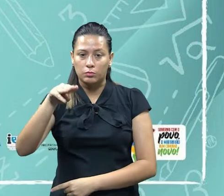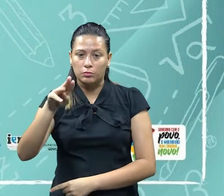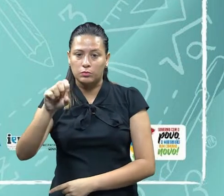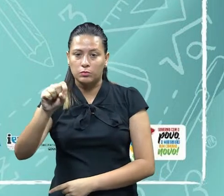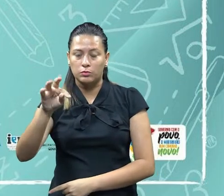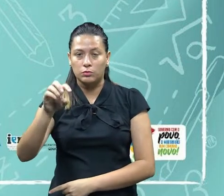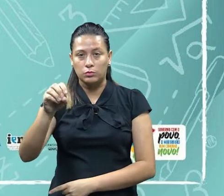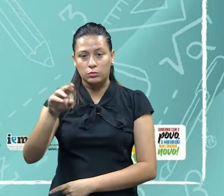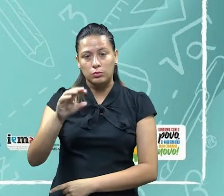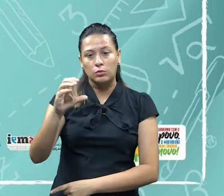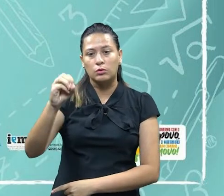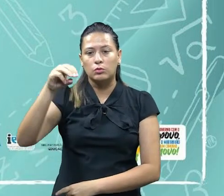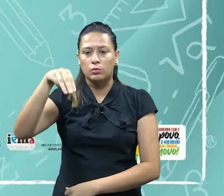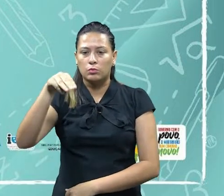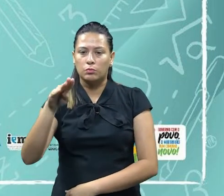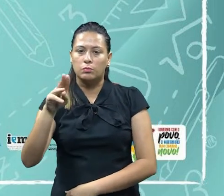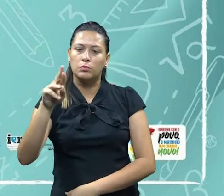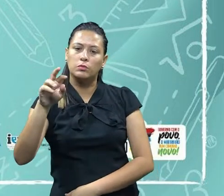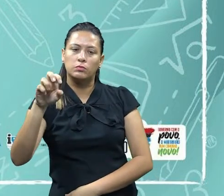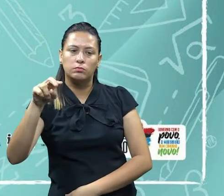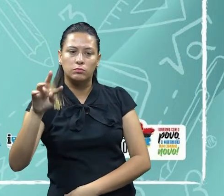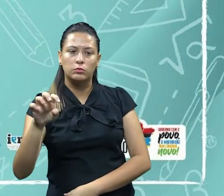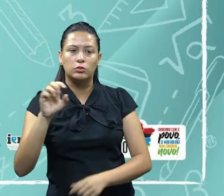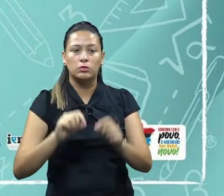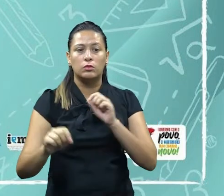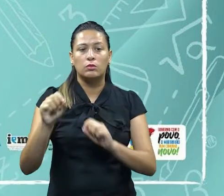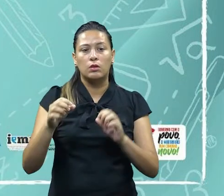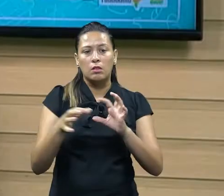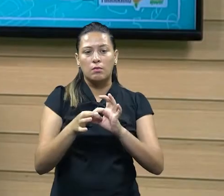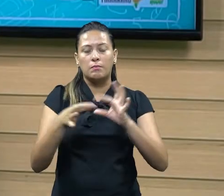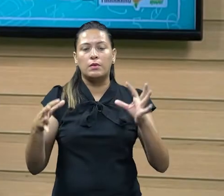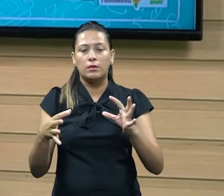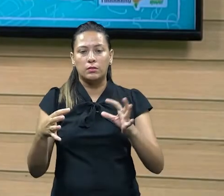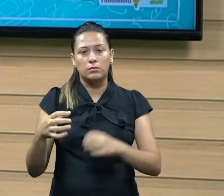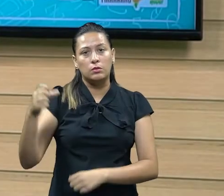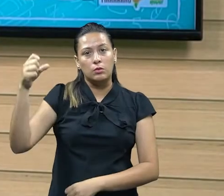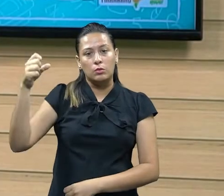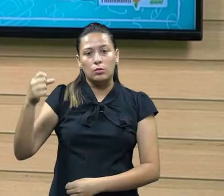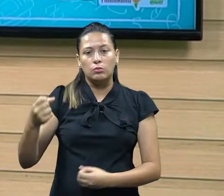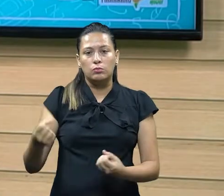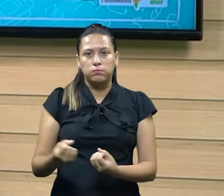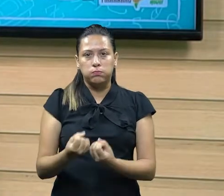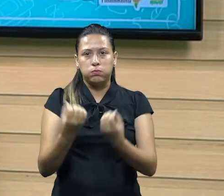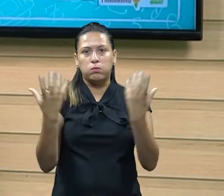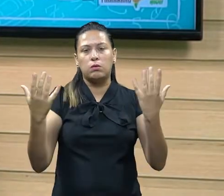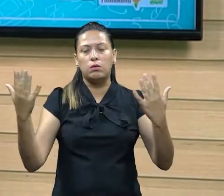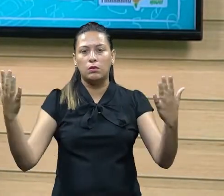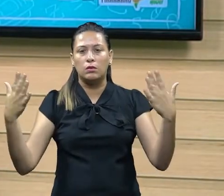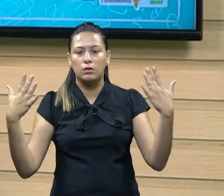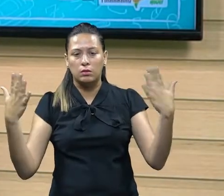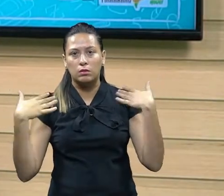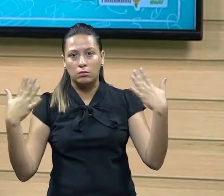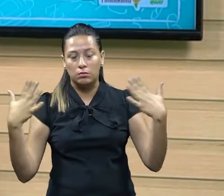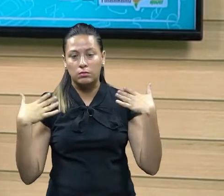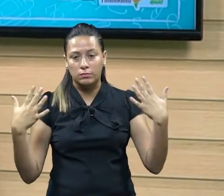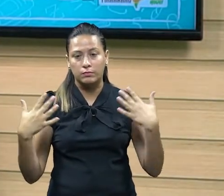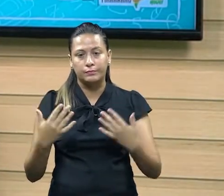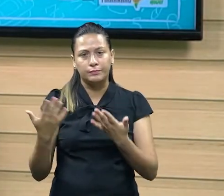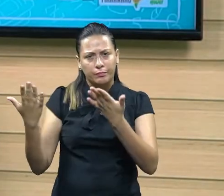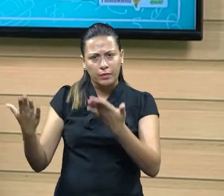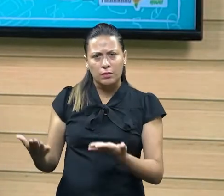comburente, resultando na liberação de luz e calor. Aqui nós temos representado o triângulo do